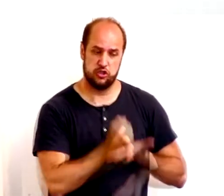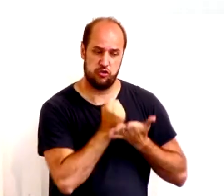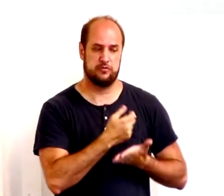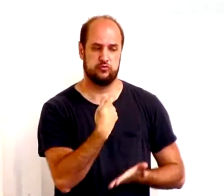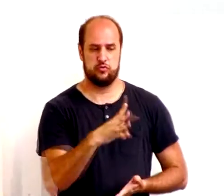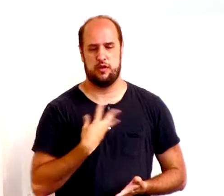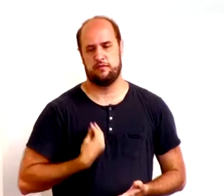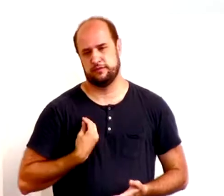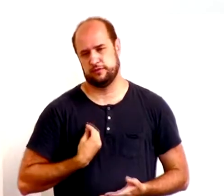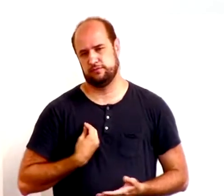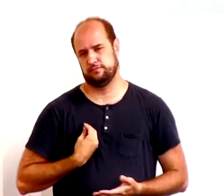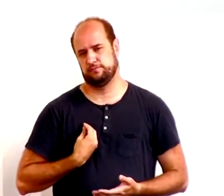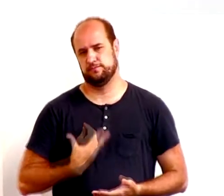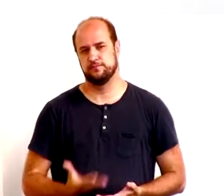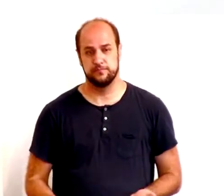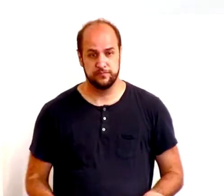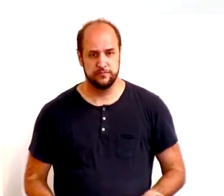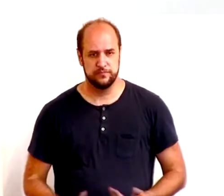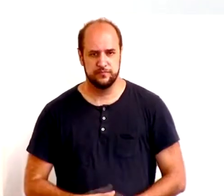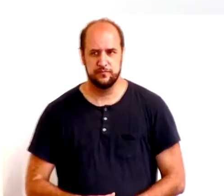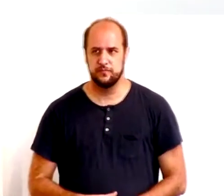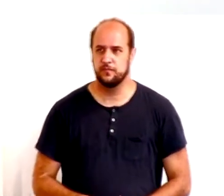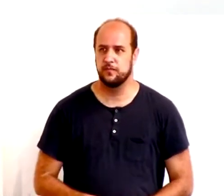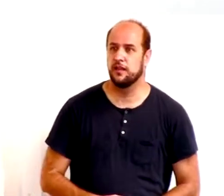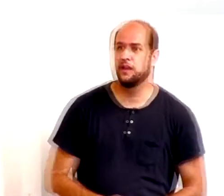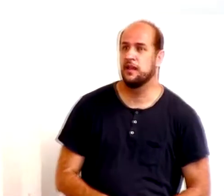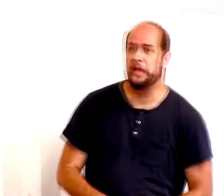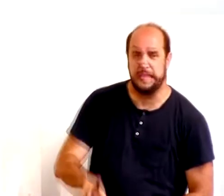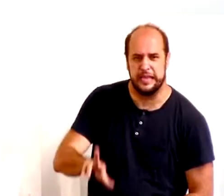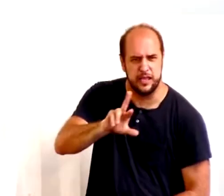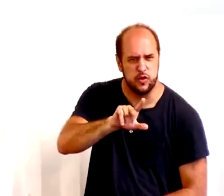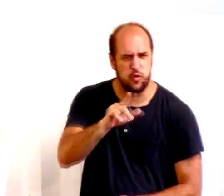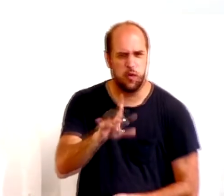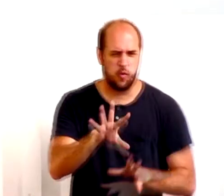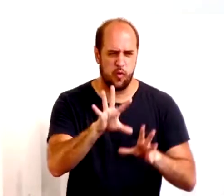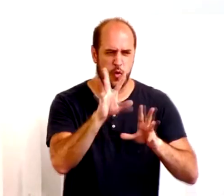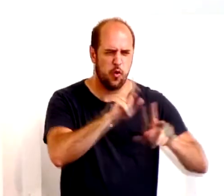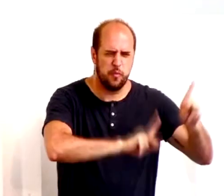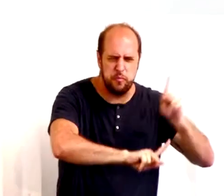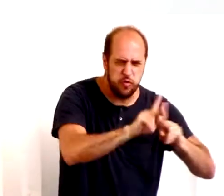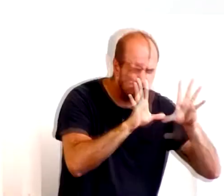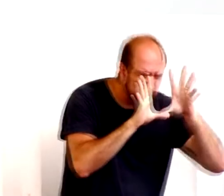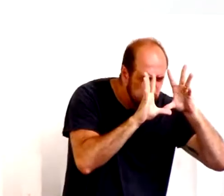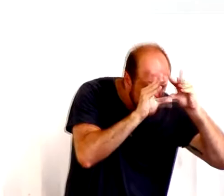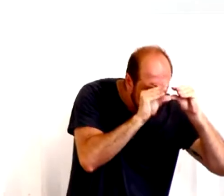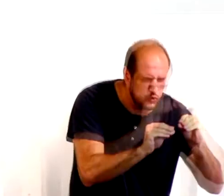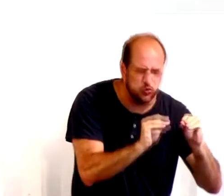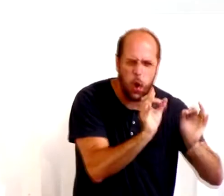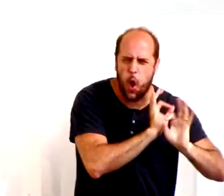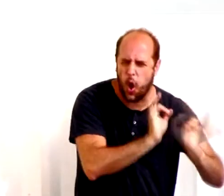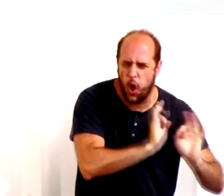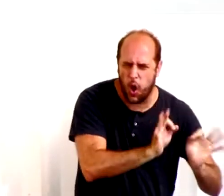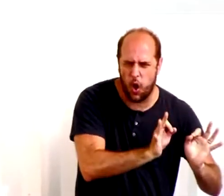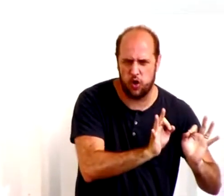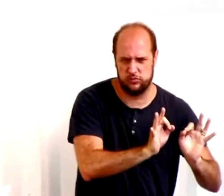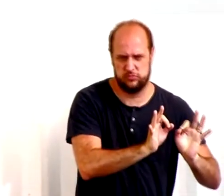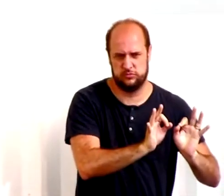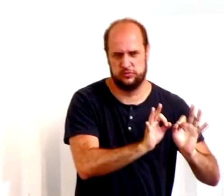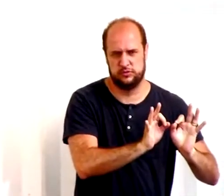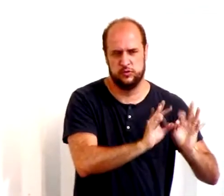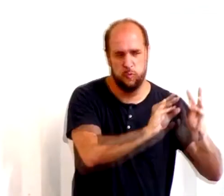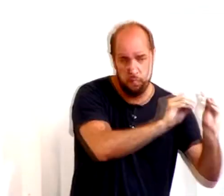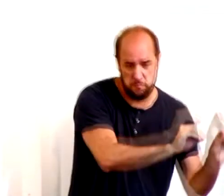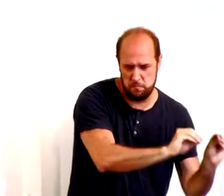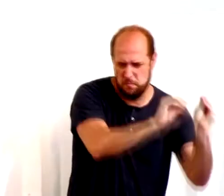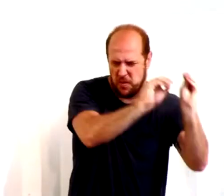foi para vocês. Assim como um dia vocês foram transportados das trevas, daquela escuridão medonha, daquela ordem,